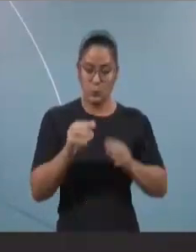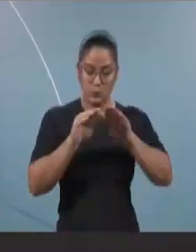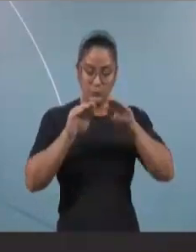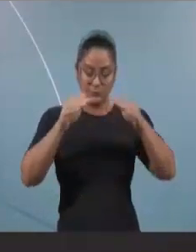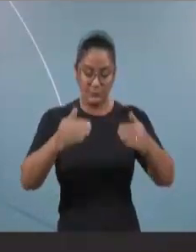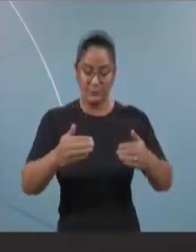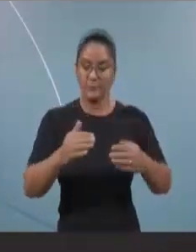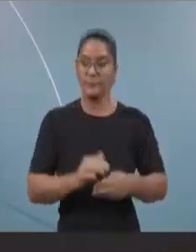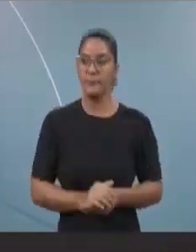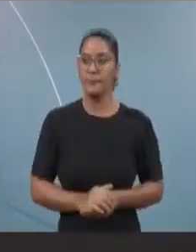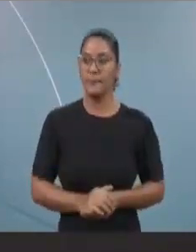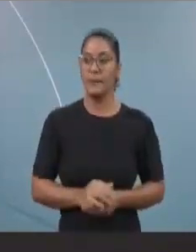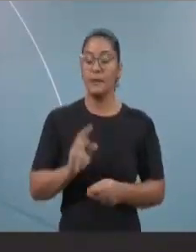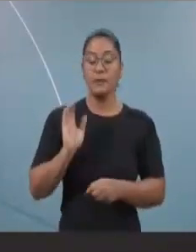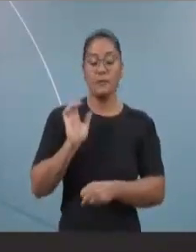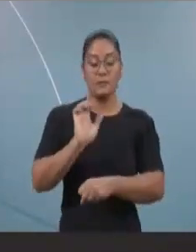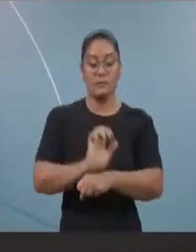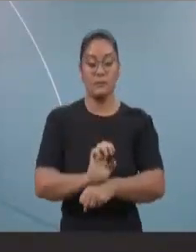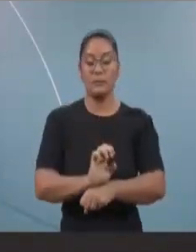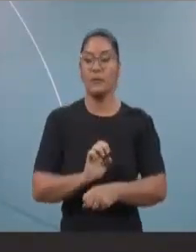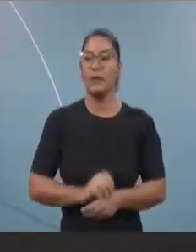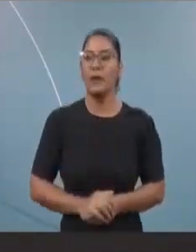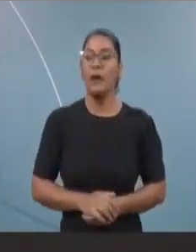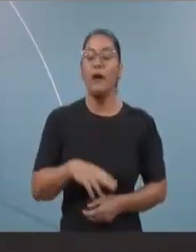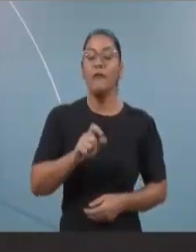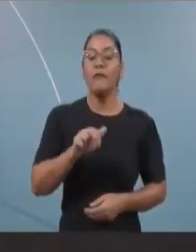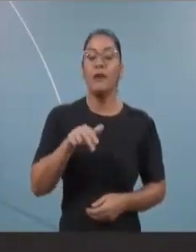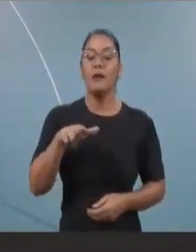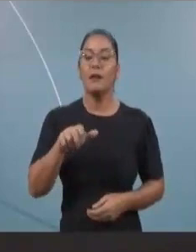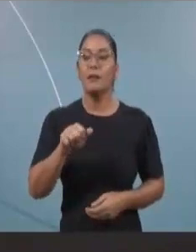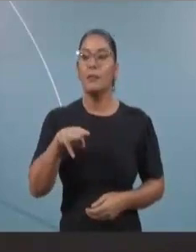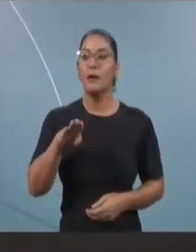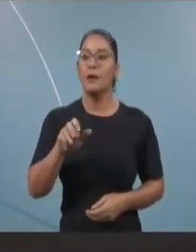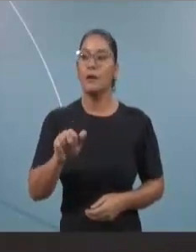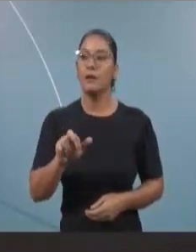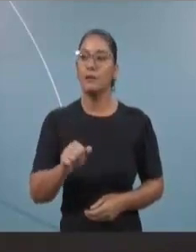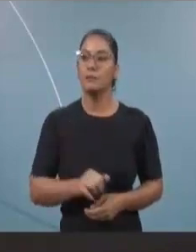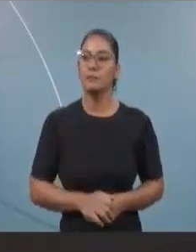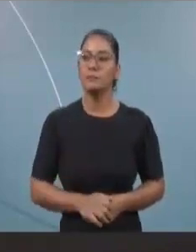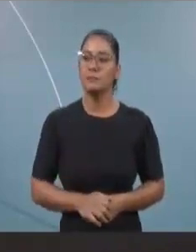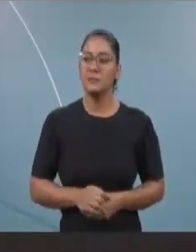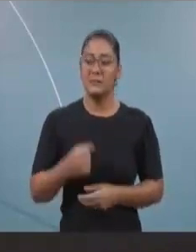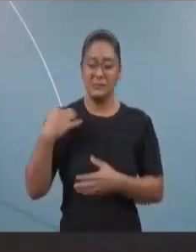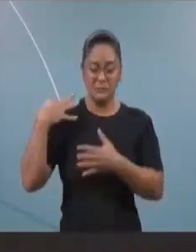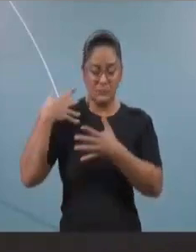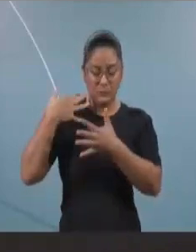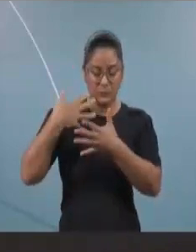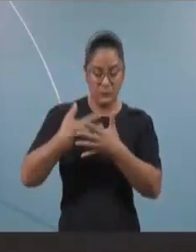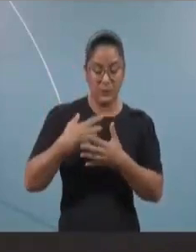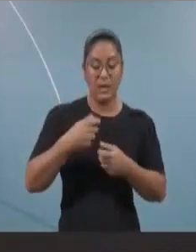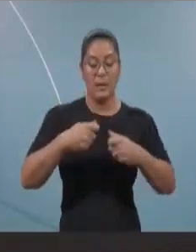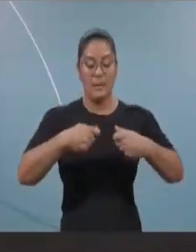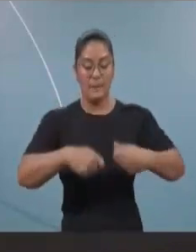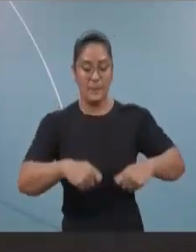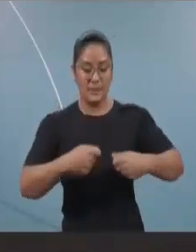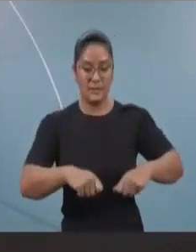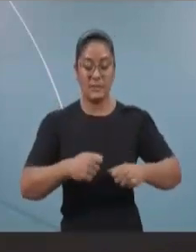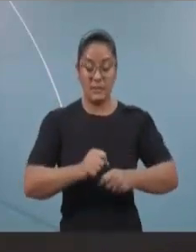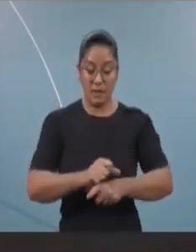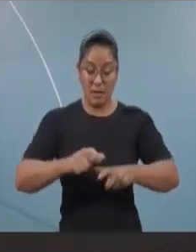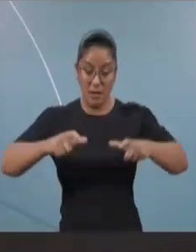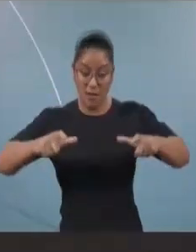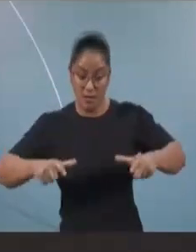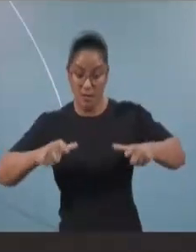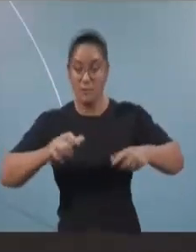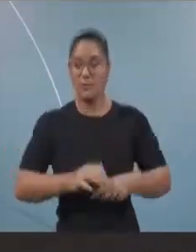ginásio do estado que é o Varela Barca Infelizmente há muitos anos que precisa ter uma grande